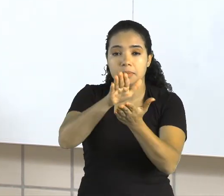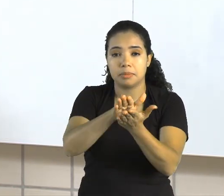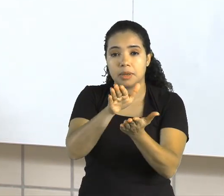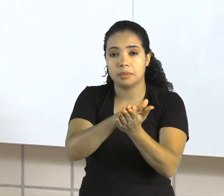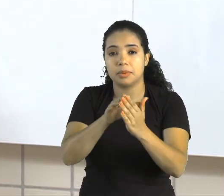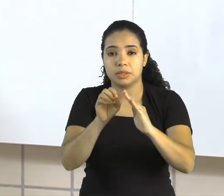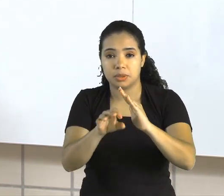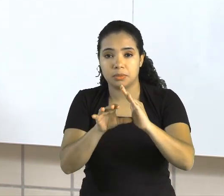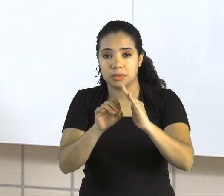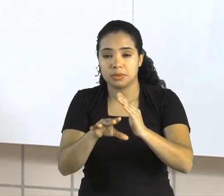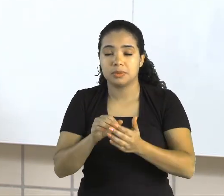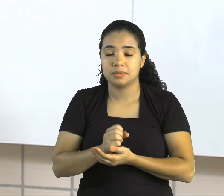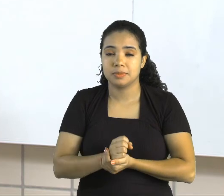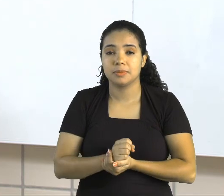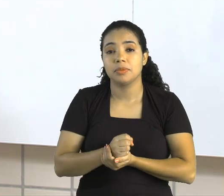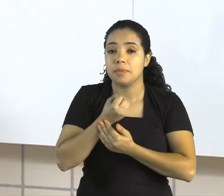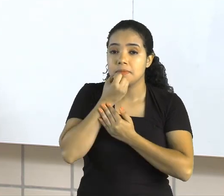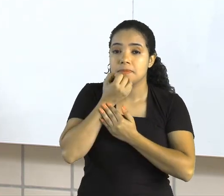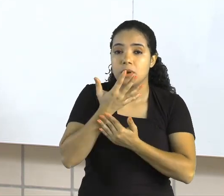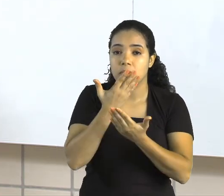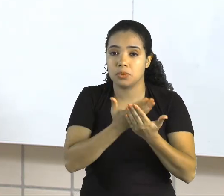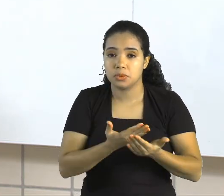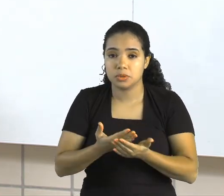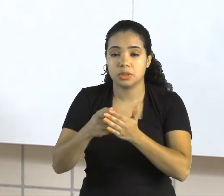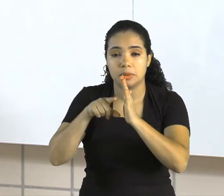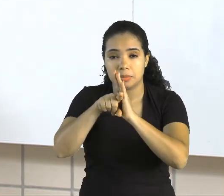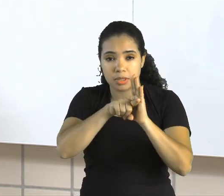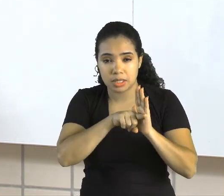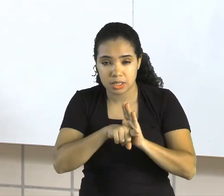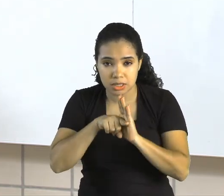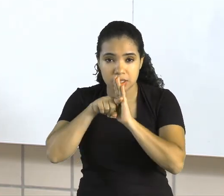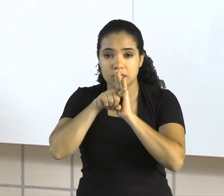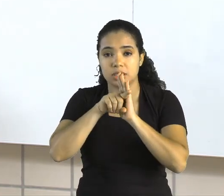Homeschool. Bons estudos, pesquisem